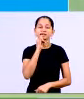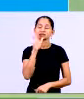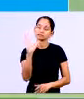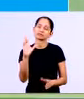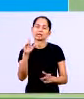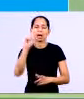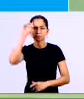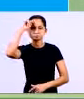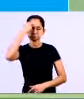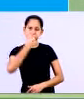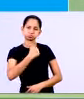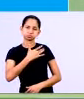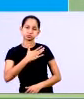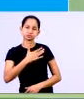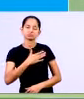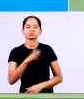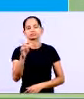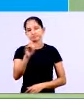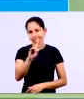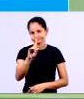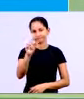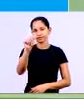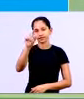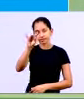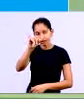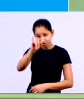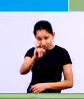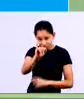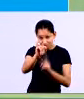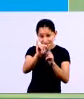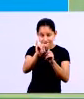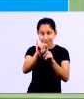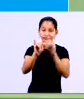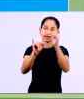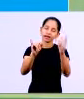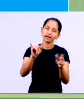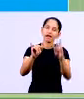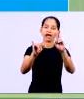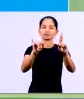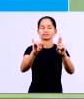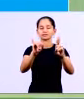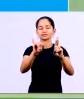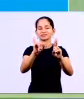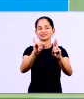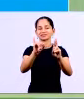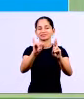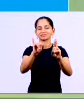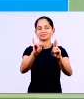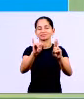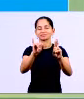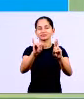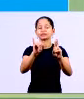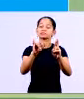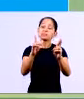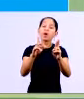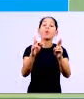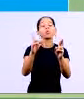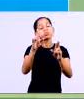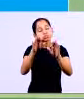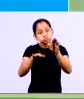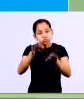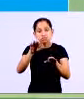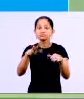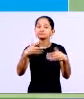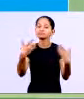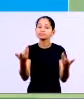antirracista. Certo, professora Tayane? Nesse Era caso, assim, porque o anti termina com I. Então, na nossa